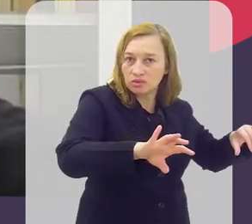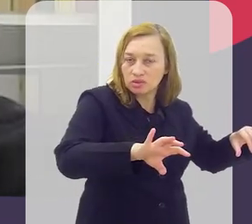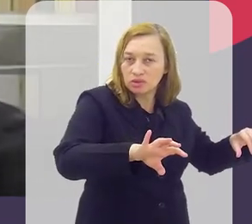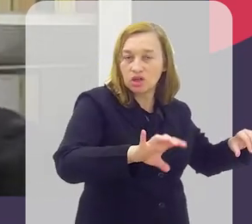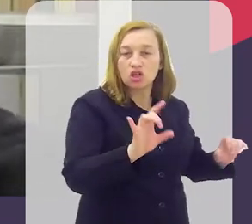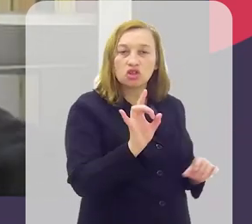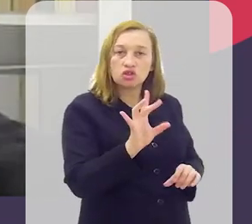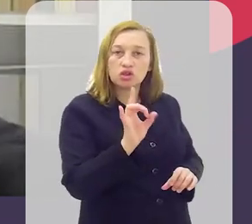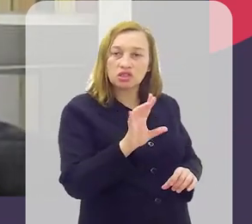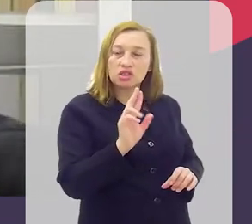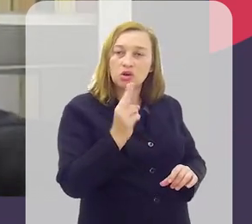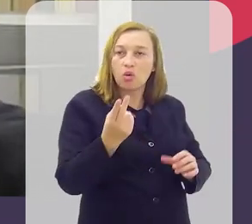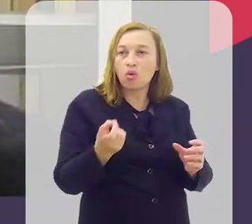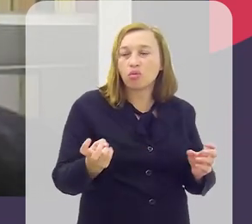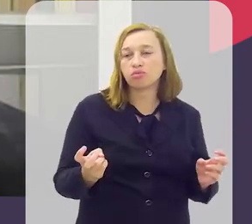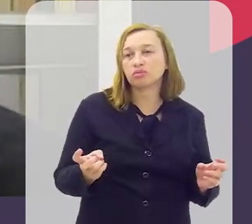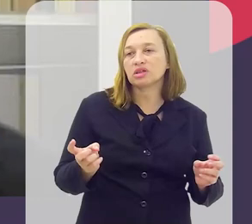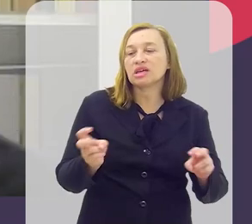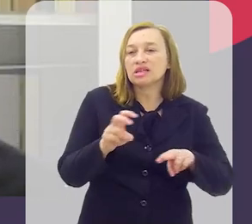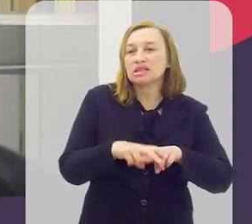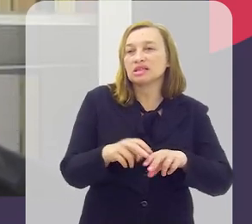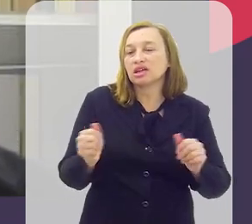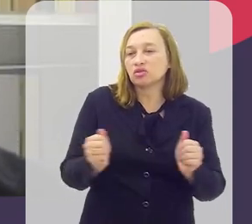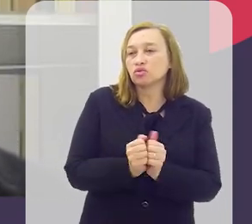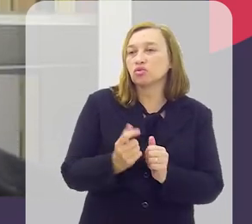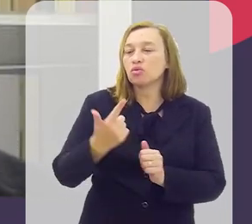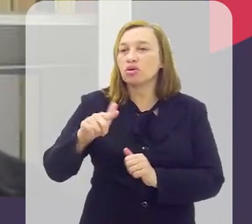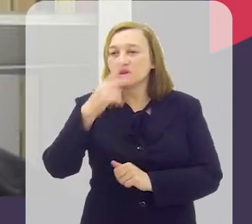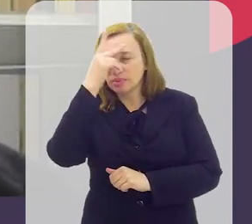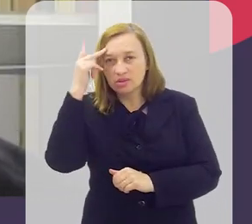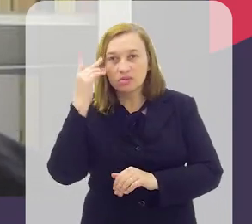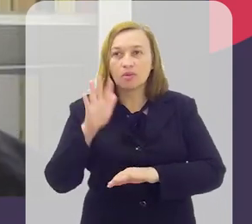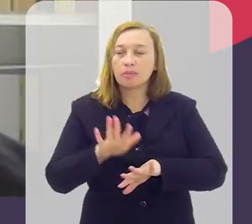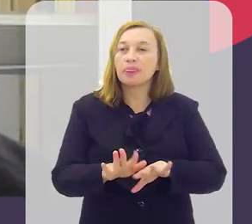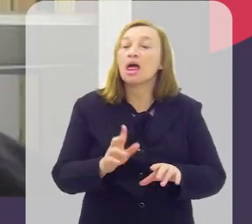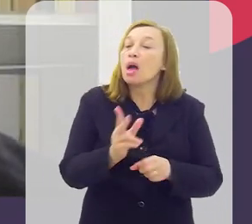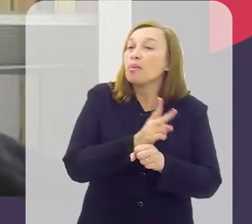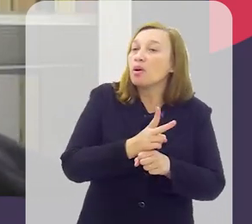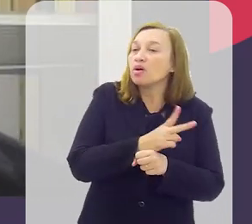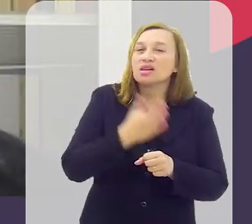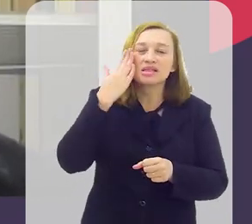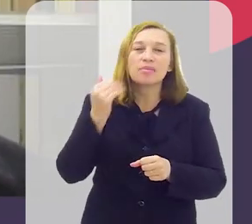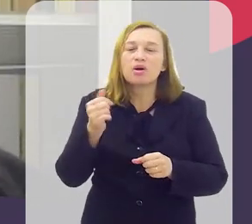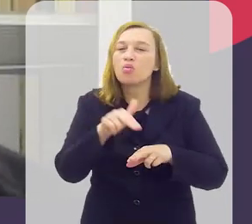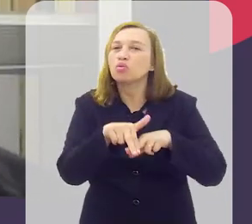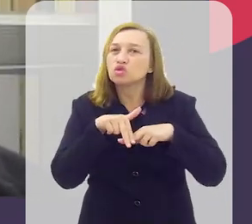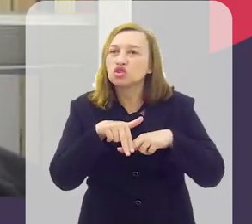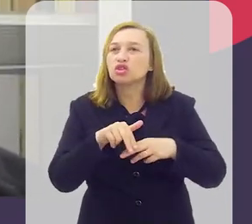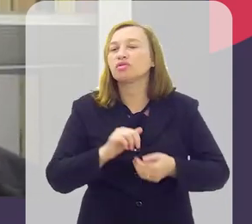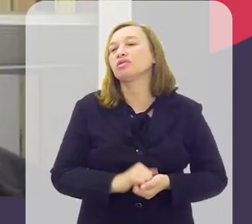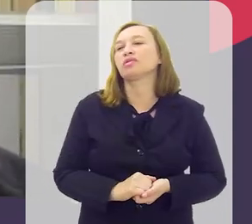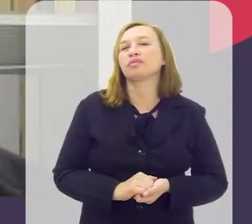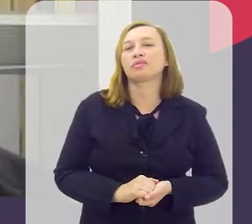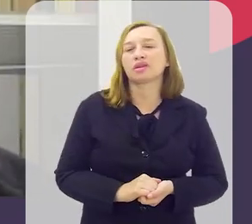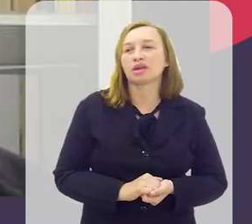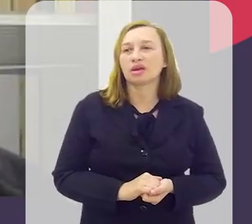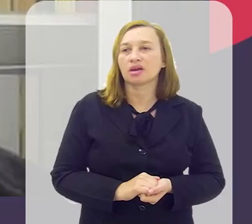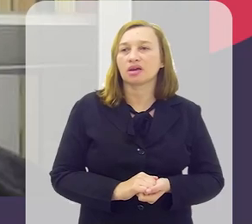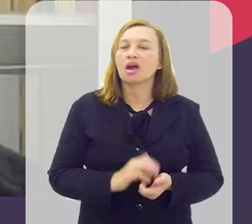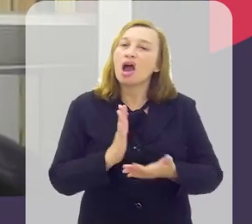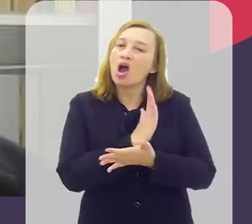ou sentadas em duplas, né, afastadas desse grande grupo de entregadores. E aí, procurando saber os motivos disso,